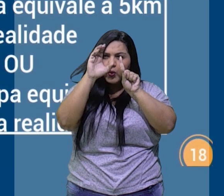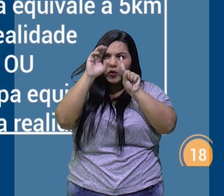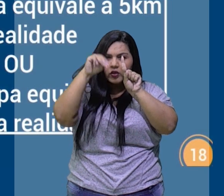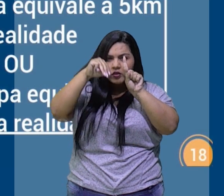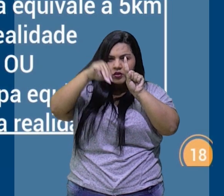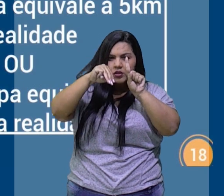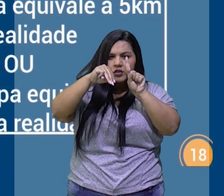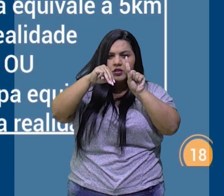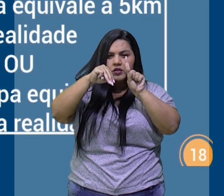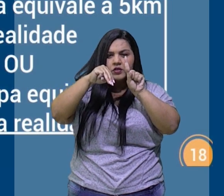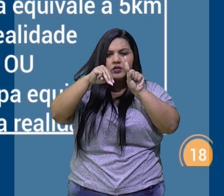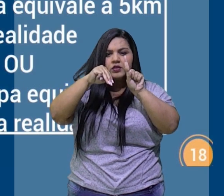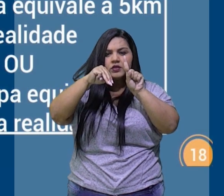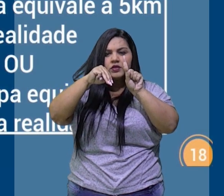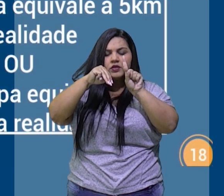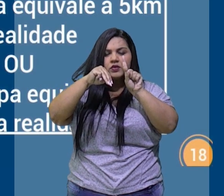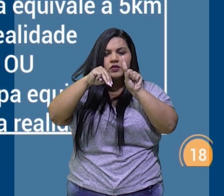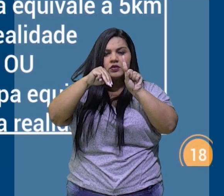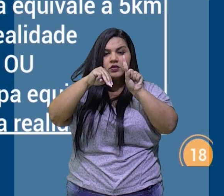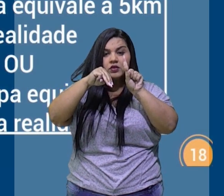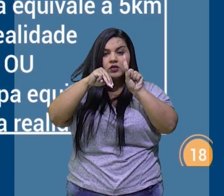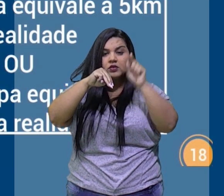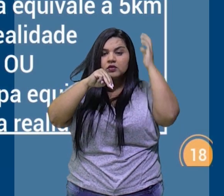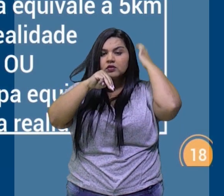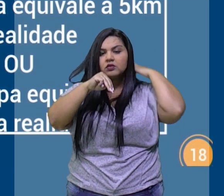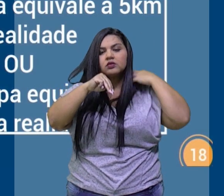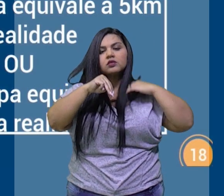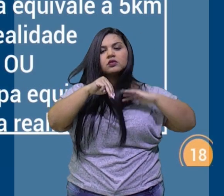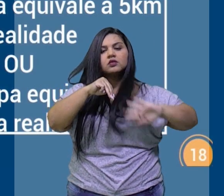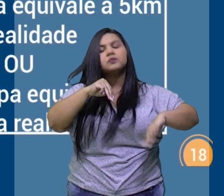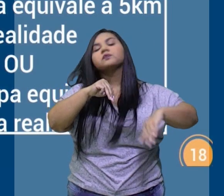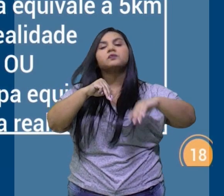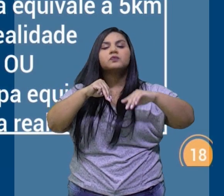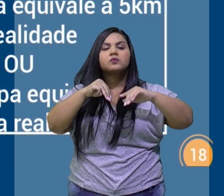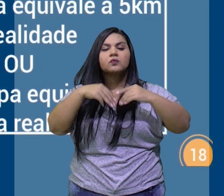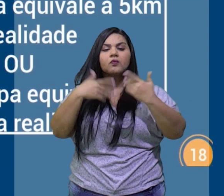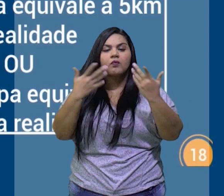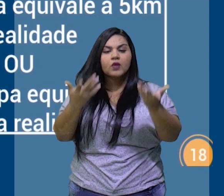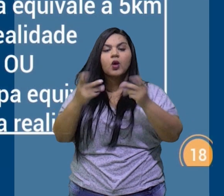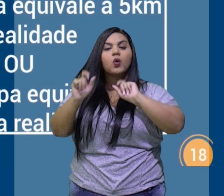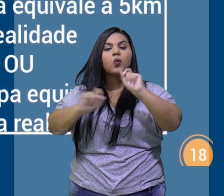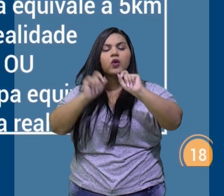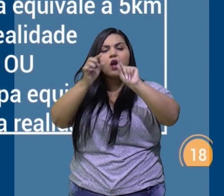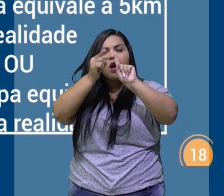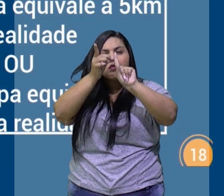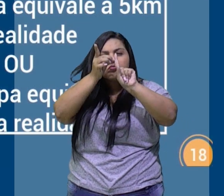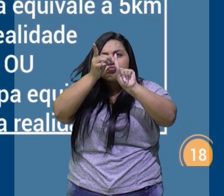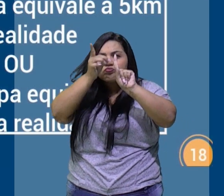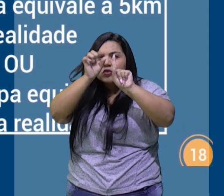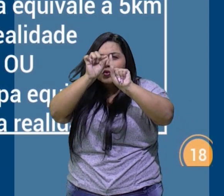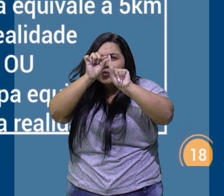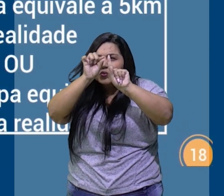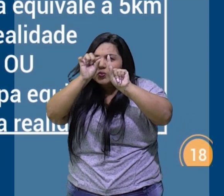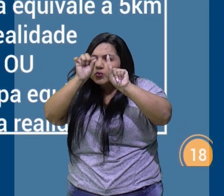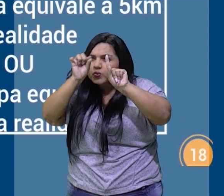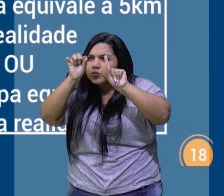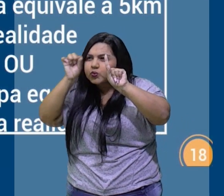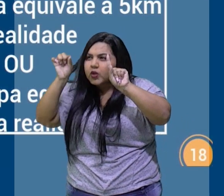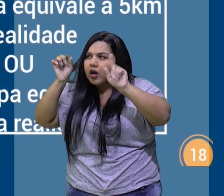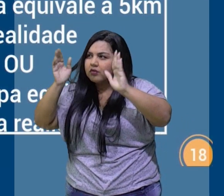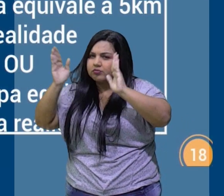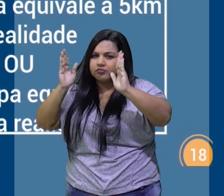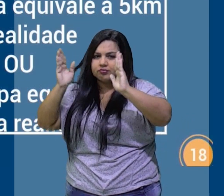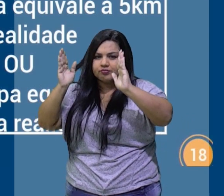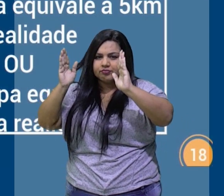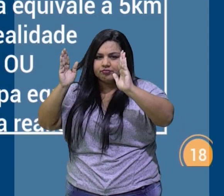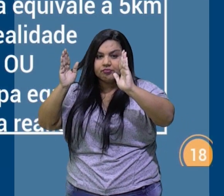aí a 500.000 centímetros na realidade, né? Que é a distância, né, de um ponto para o outro. Já na